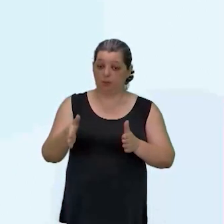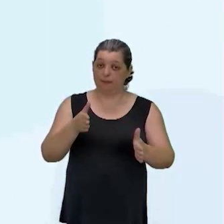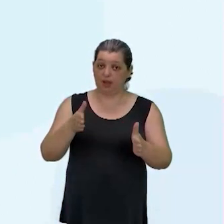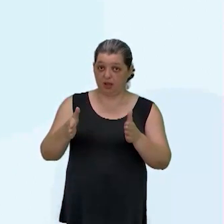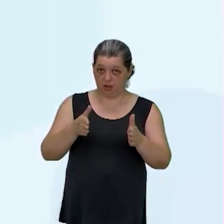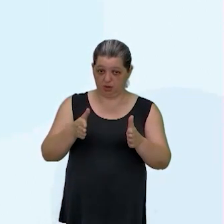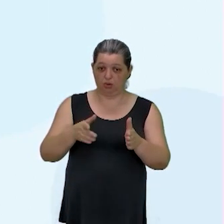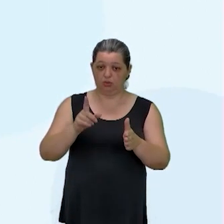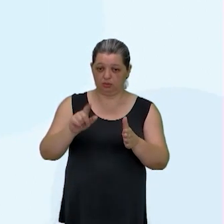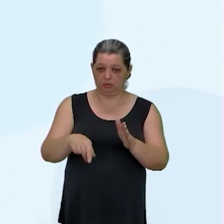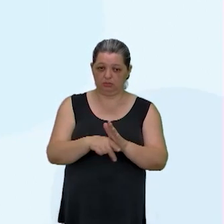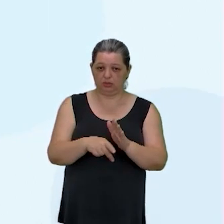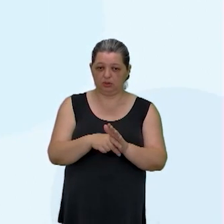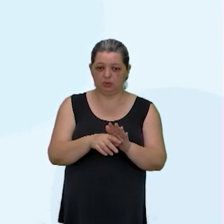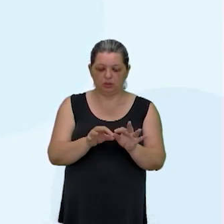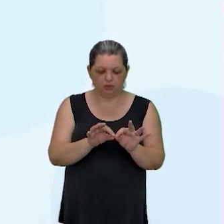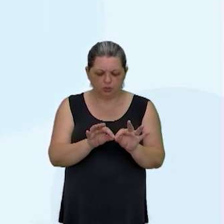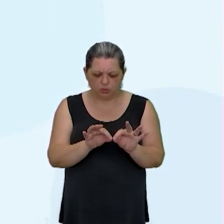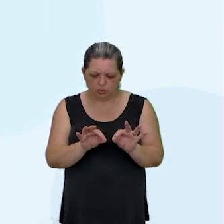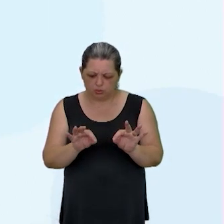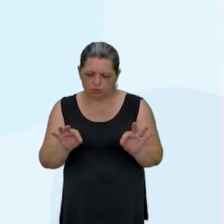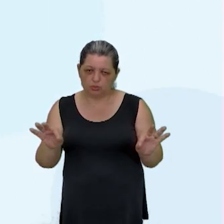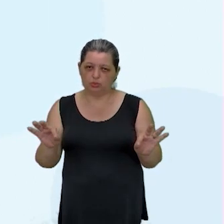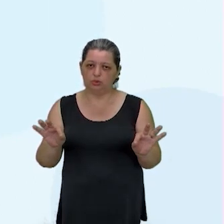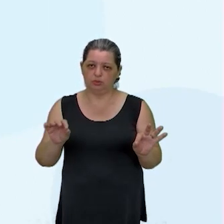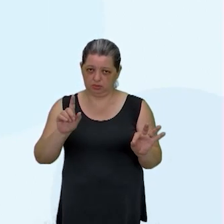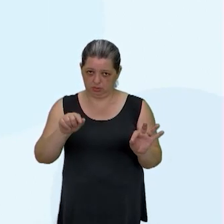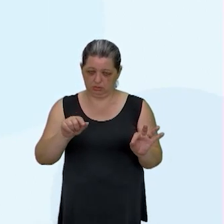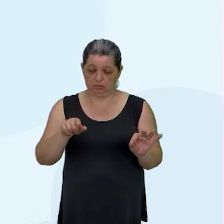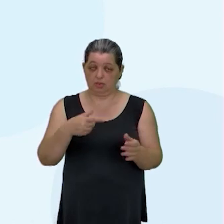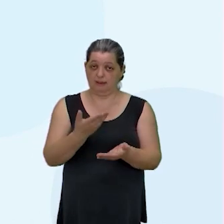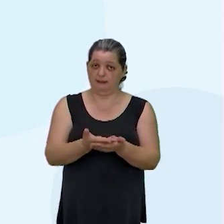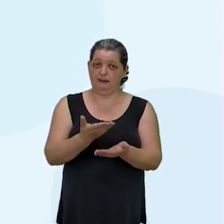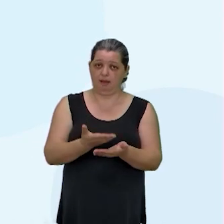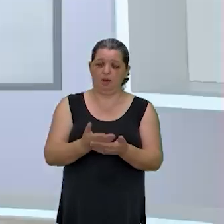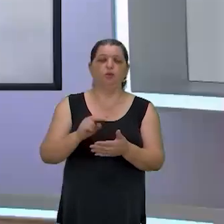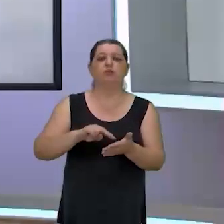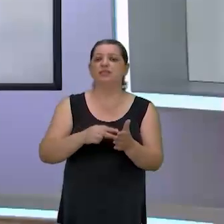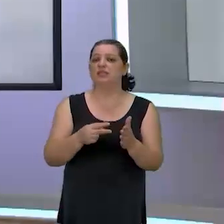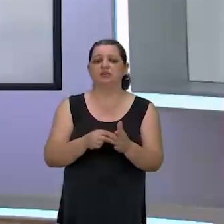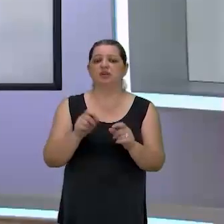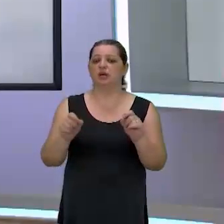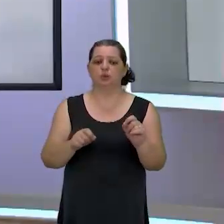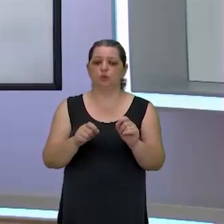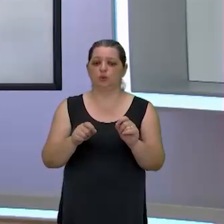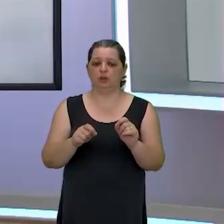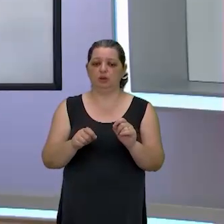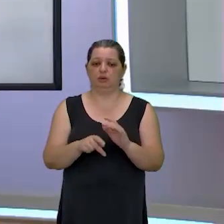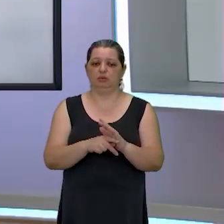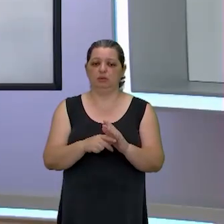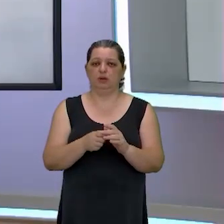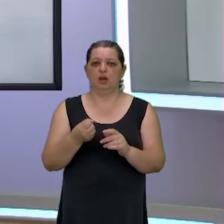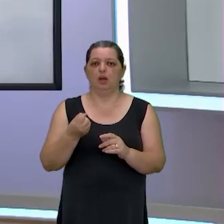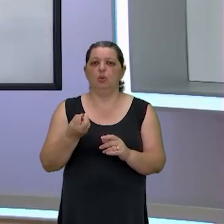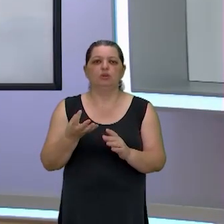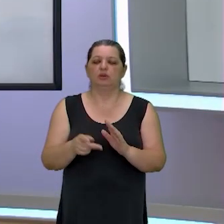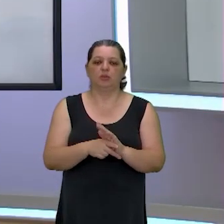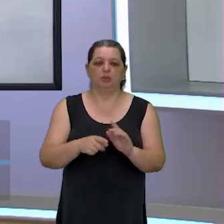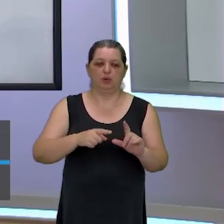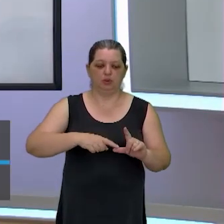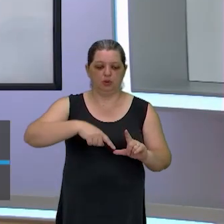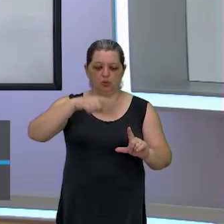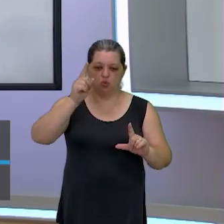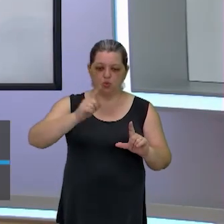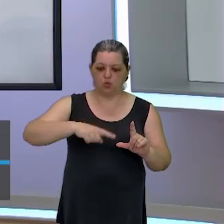e eu amplitude frequência se vão ver na hora aí sobre o que é frequência quantidade de